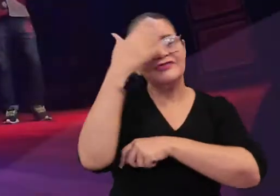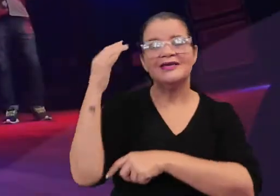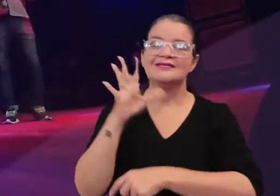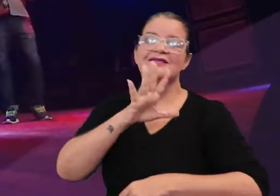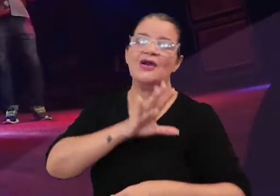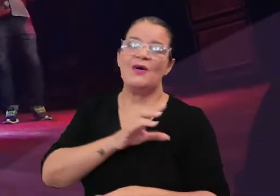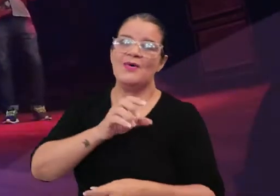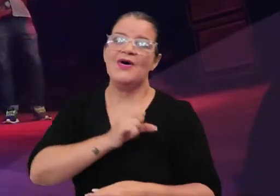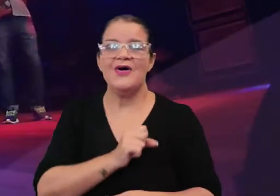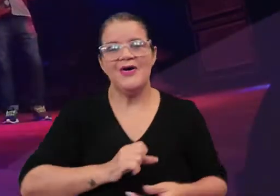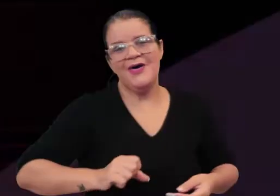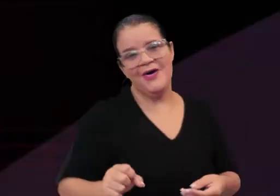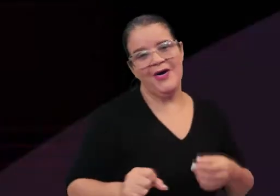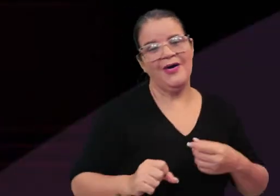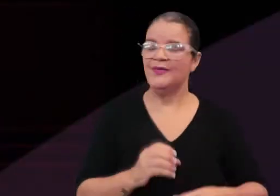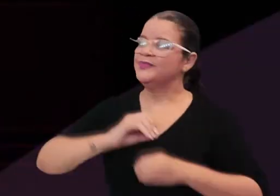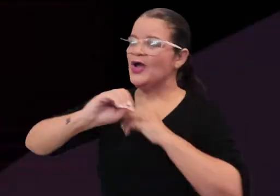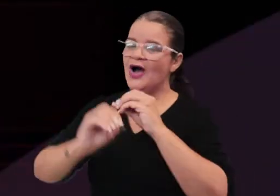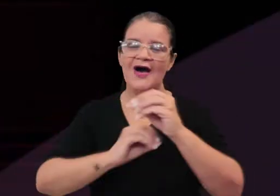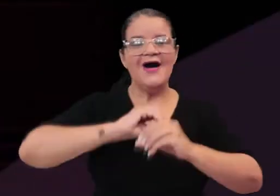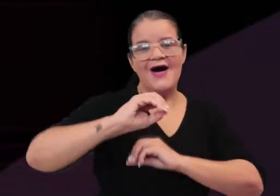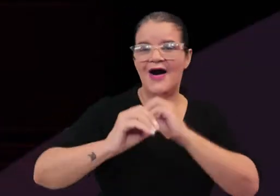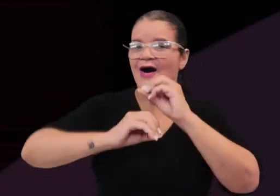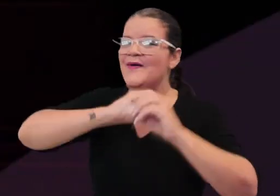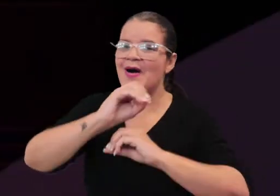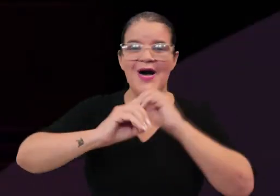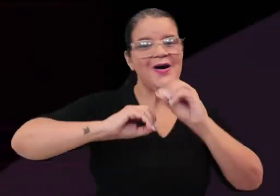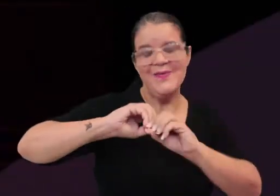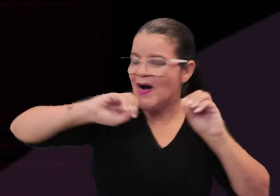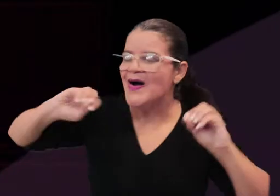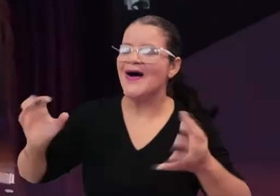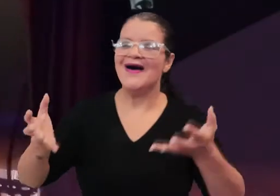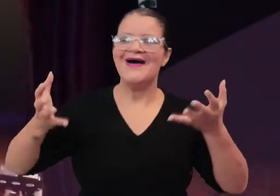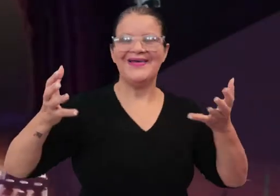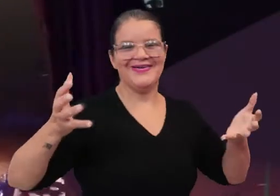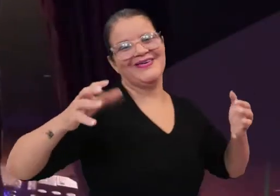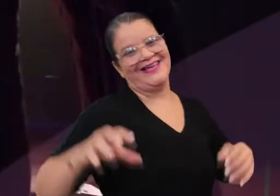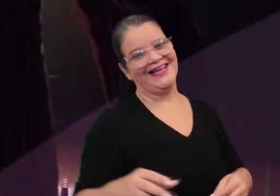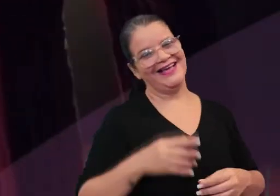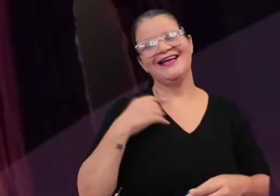Oh.